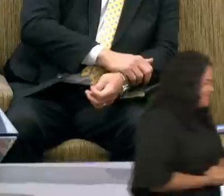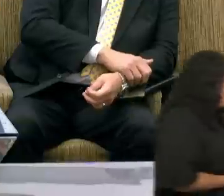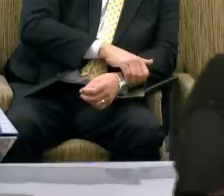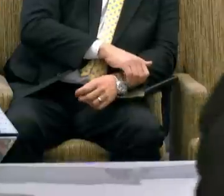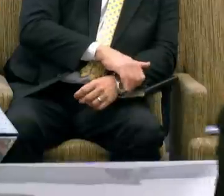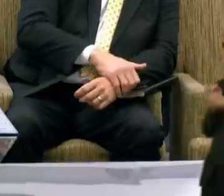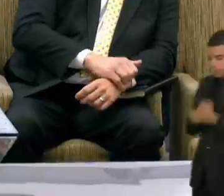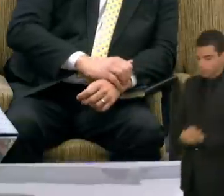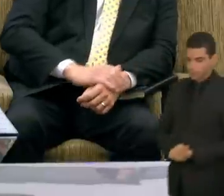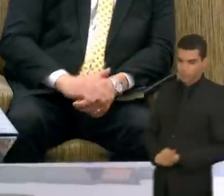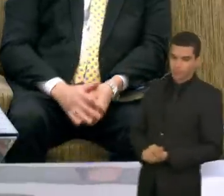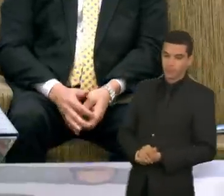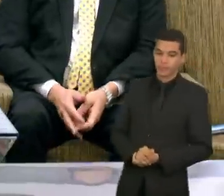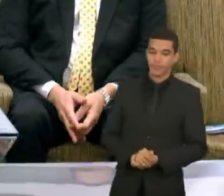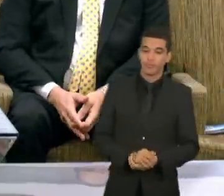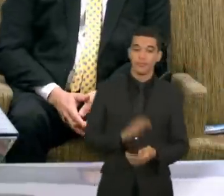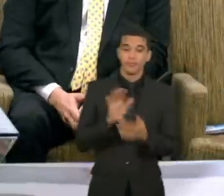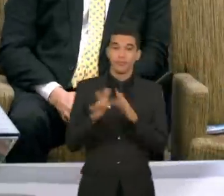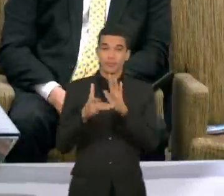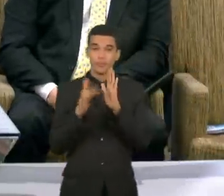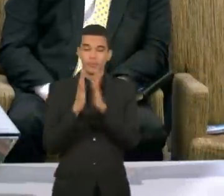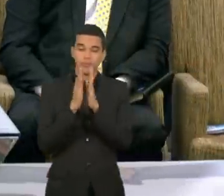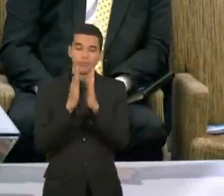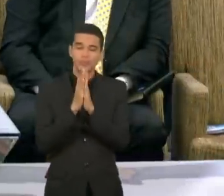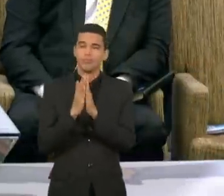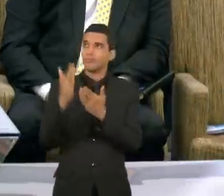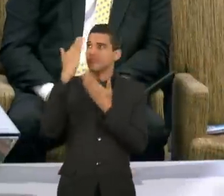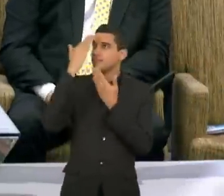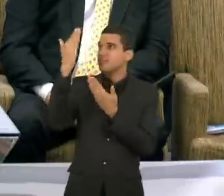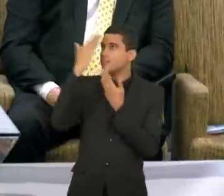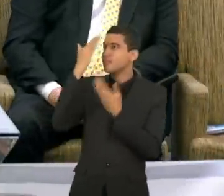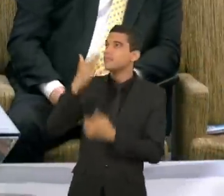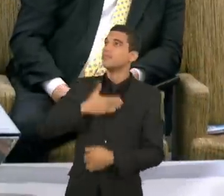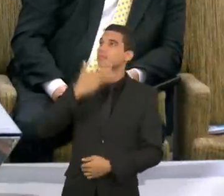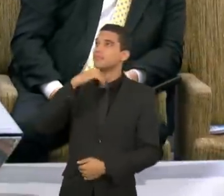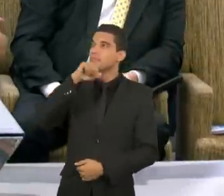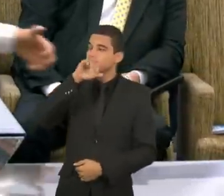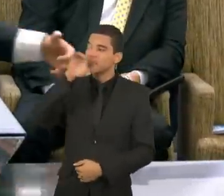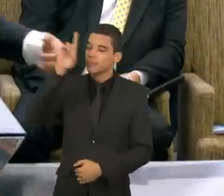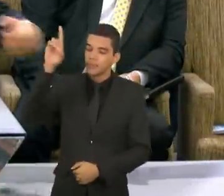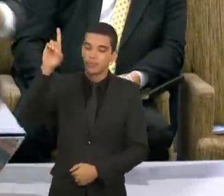Graças te dou, ó Pai, Jesus orou, porque ocultaste